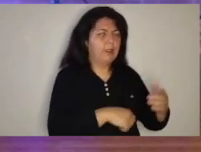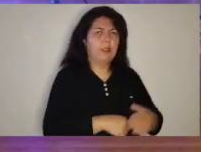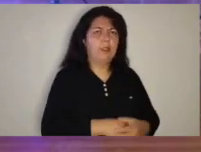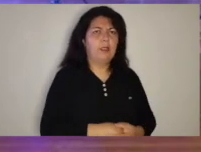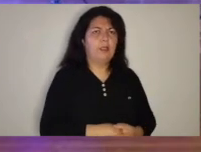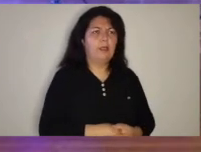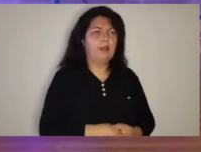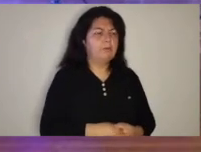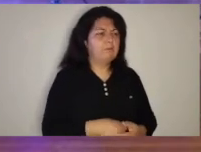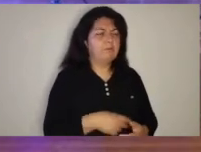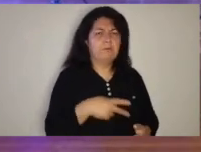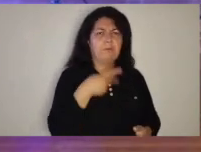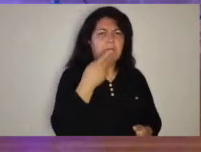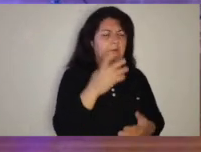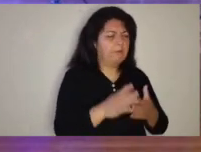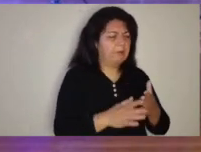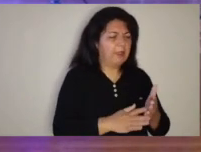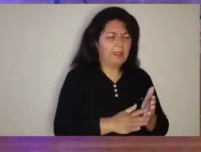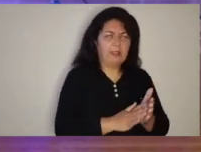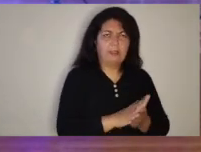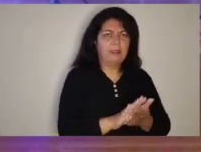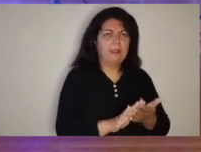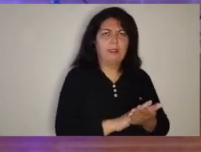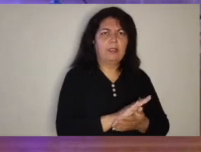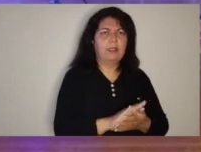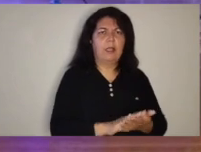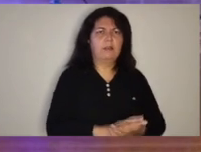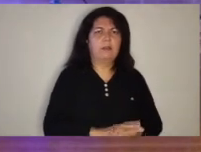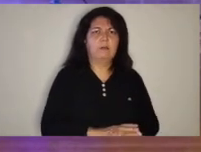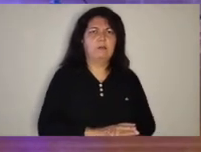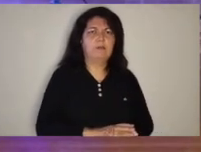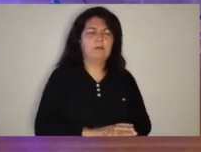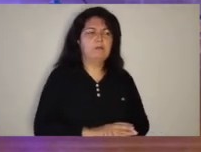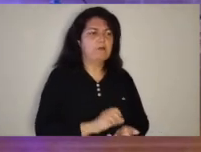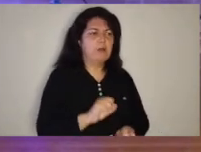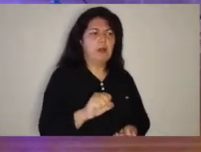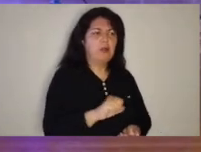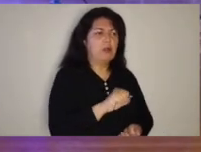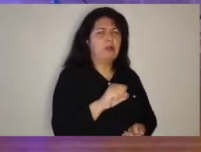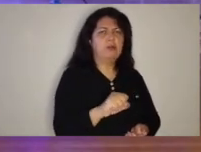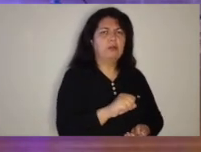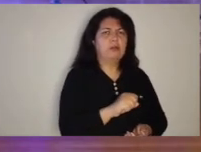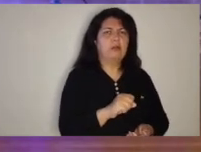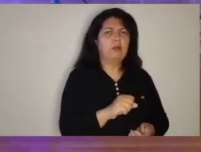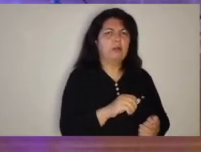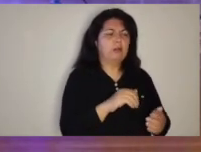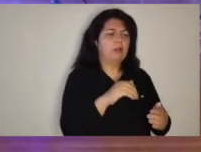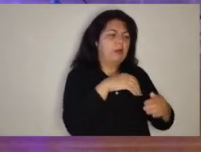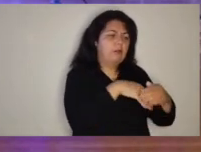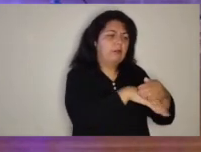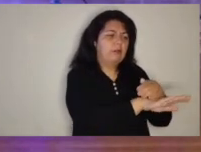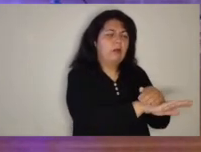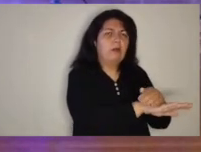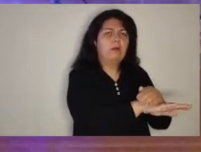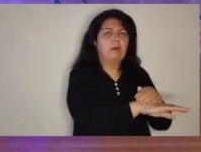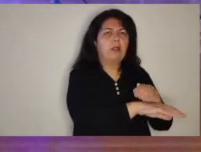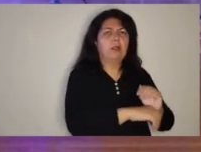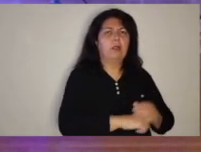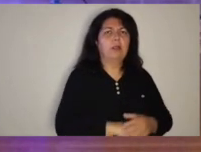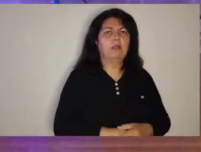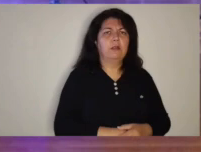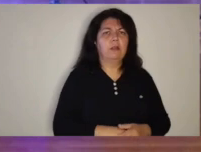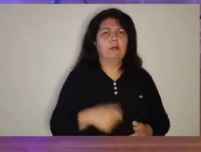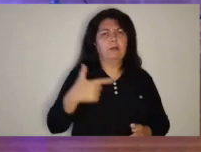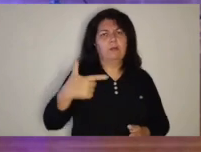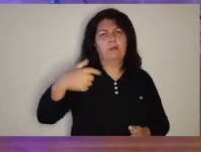Abinadab? Não. Só diz o texto que a arca ficou 20 anos na casa de Abinadab e